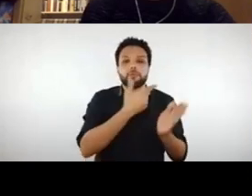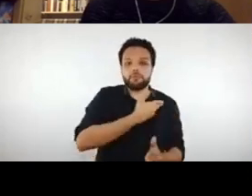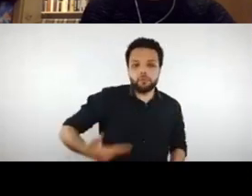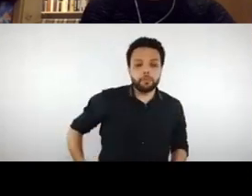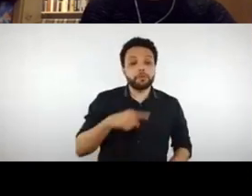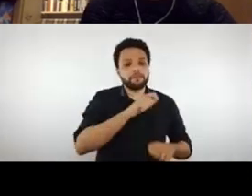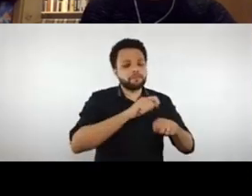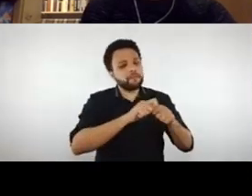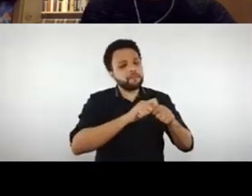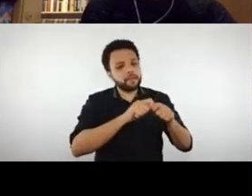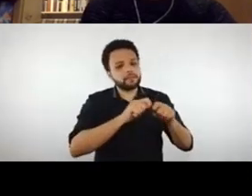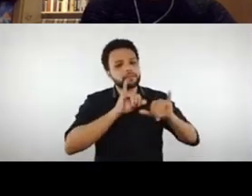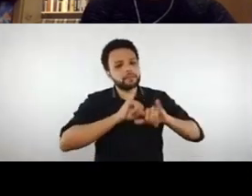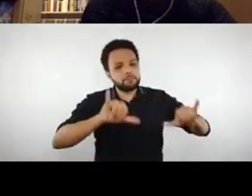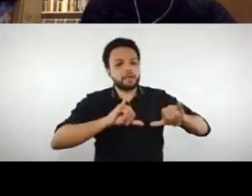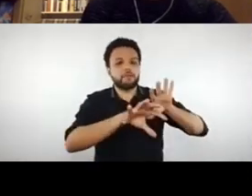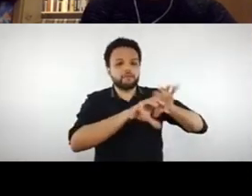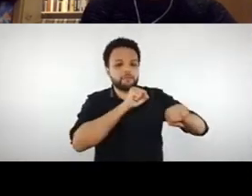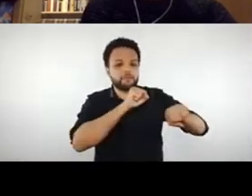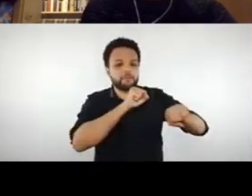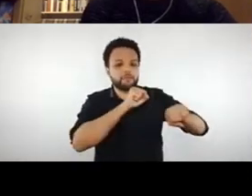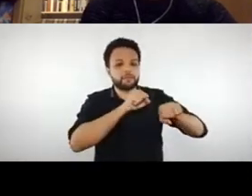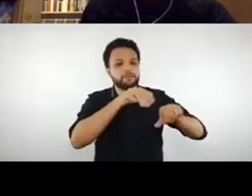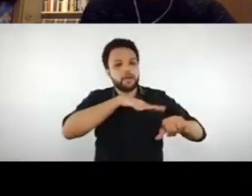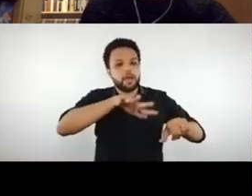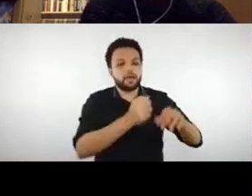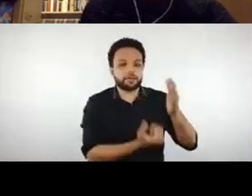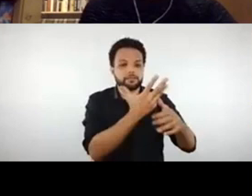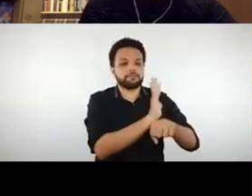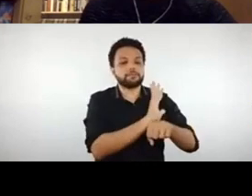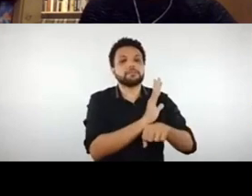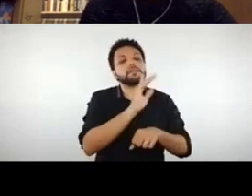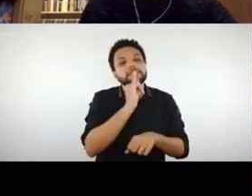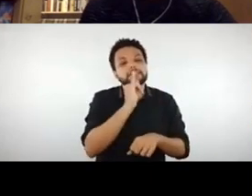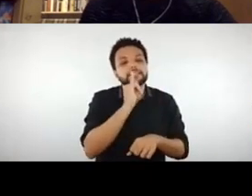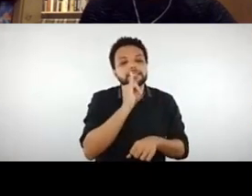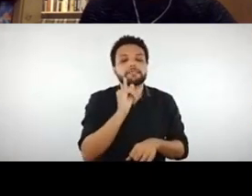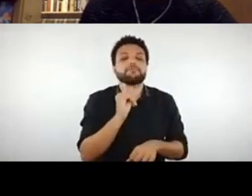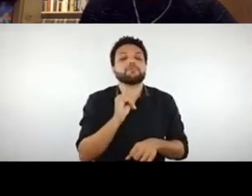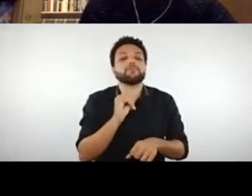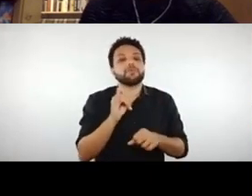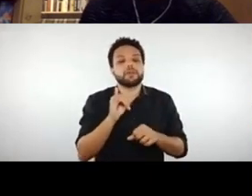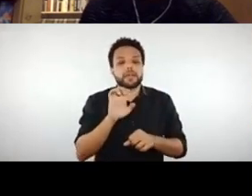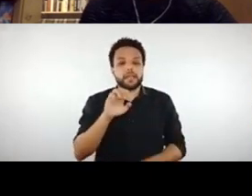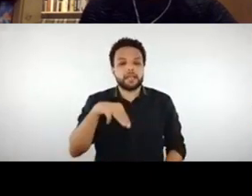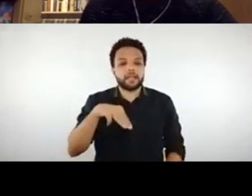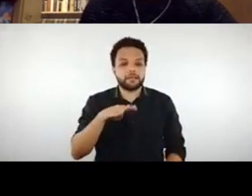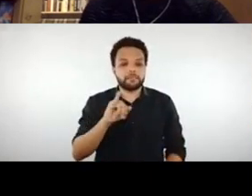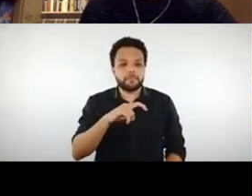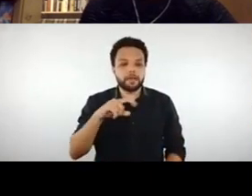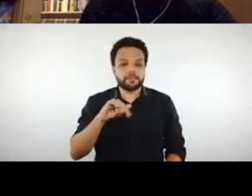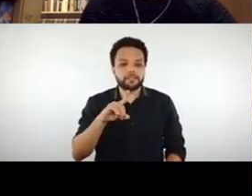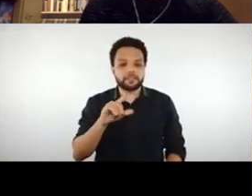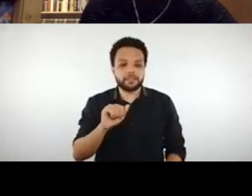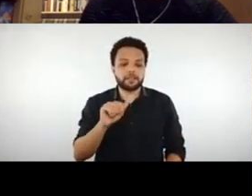formação cinematográfica. A exemplo da American Film Showcase, realizado pela Embaixada Americana e a